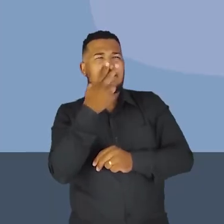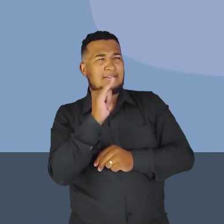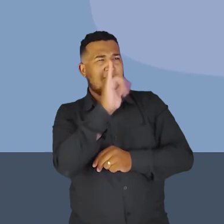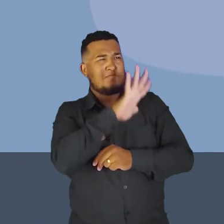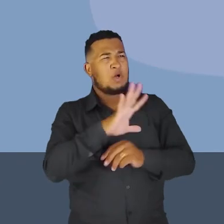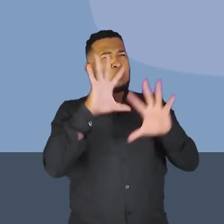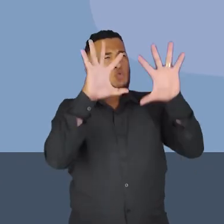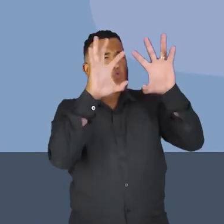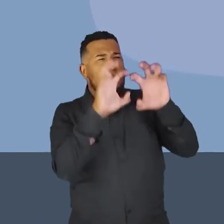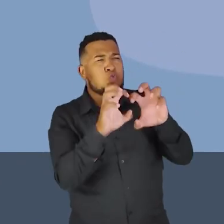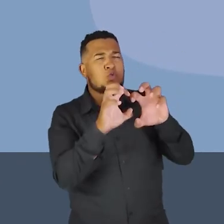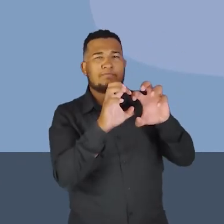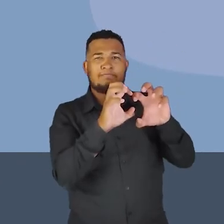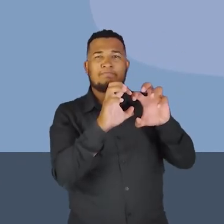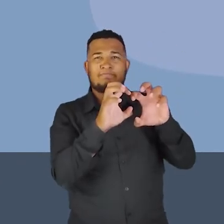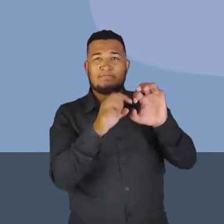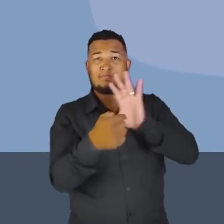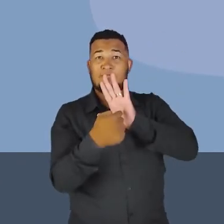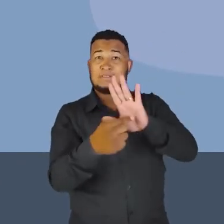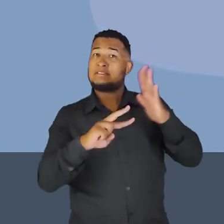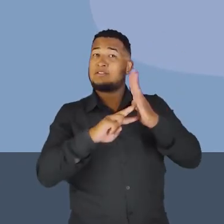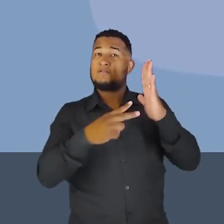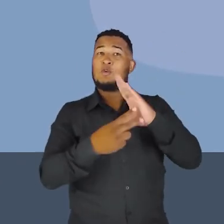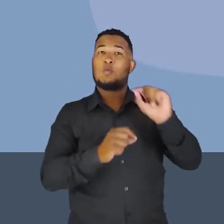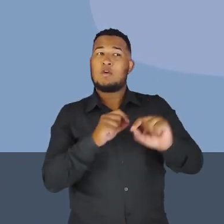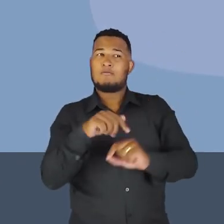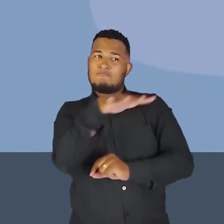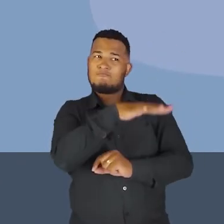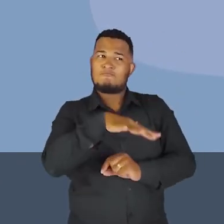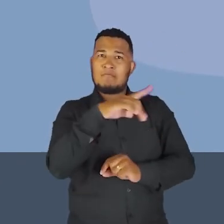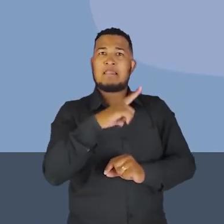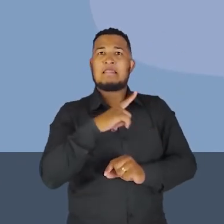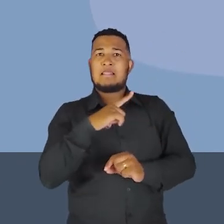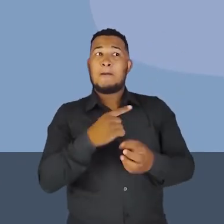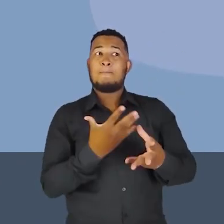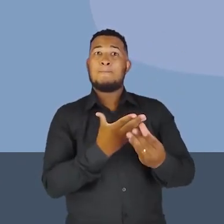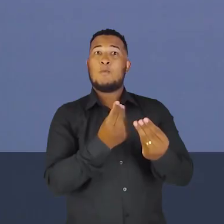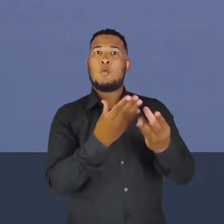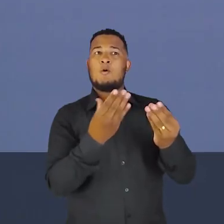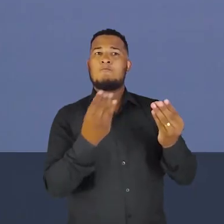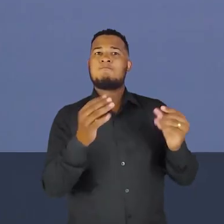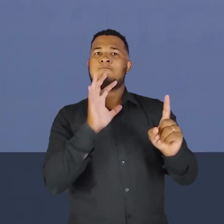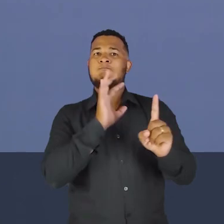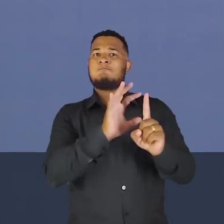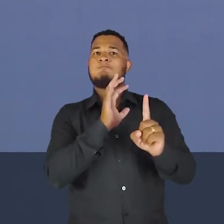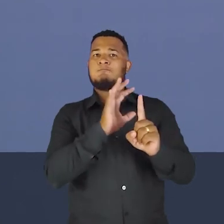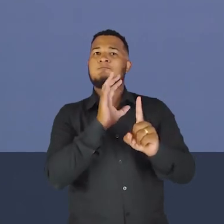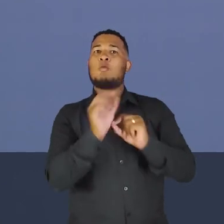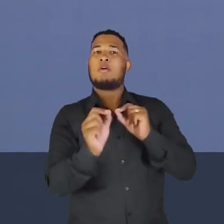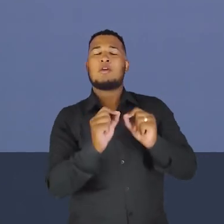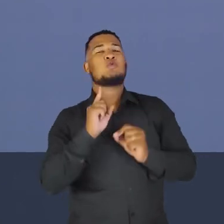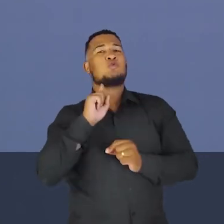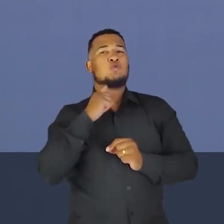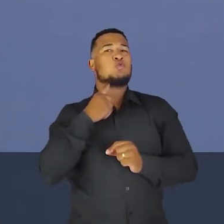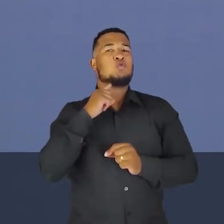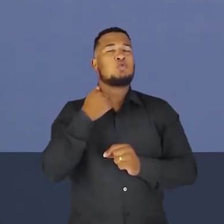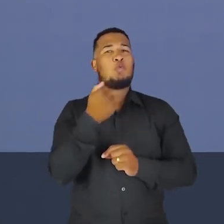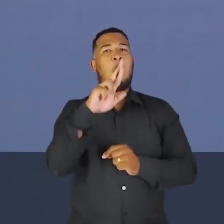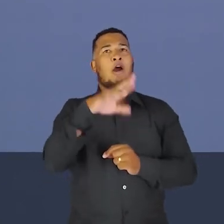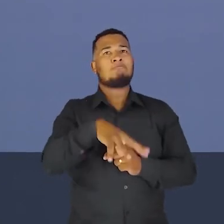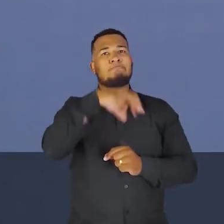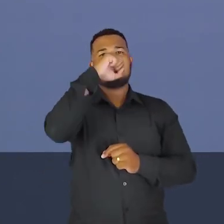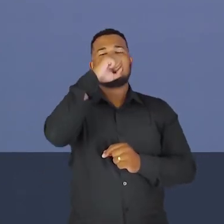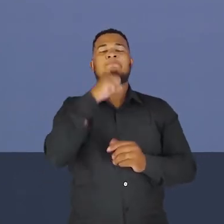está dizendo para a gente, então, como a gente está vendo aqui, que esse local, então, tem uma grande incidência, tá, de poluentes. Ok? Também